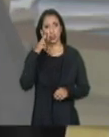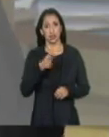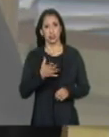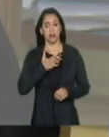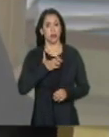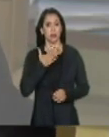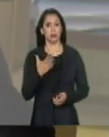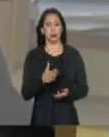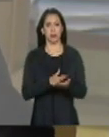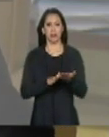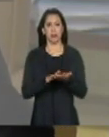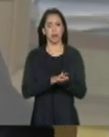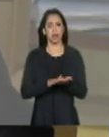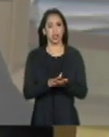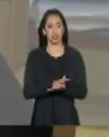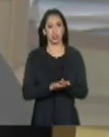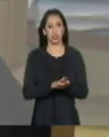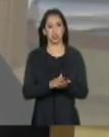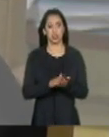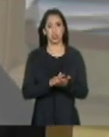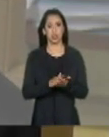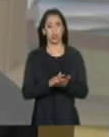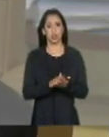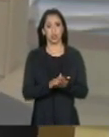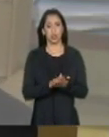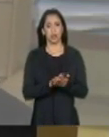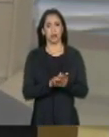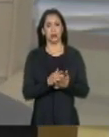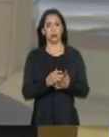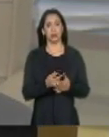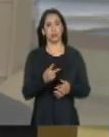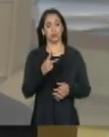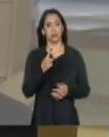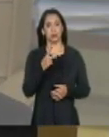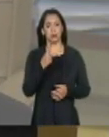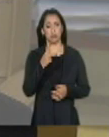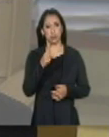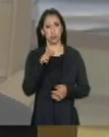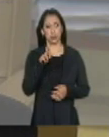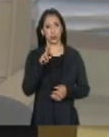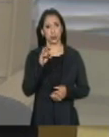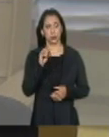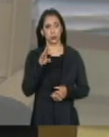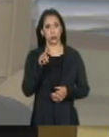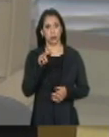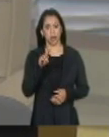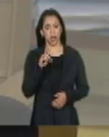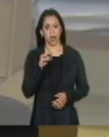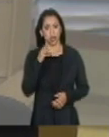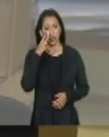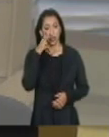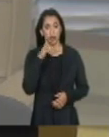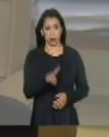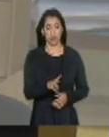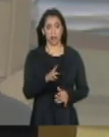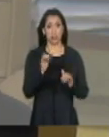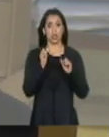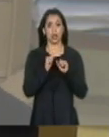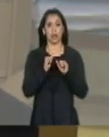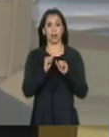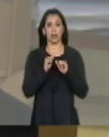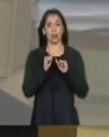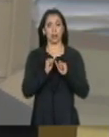Um procurador que comandava todo esse processo anunciava: vamos